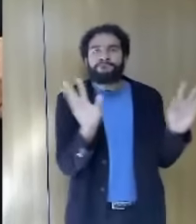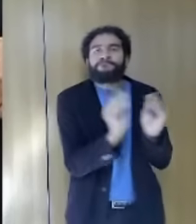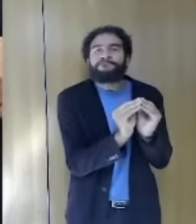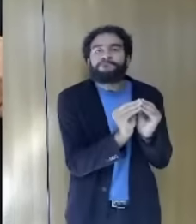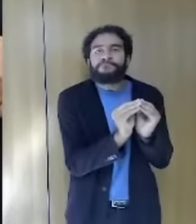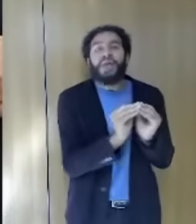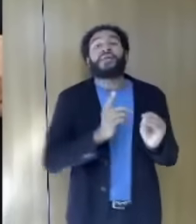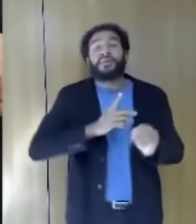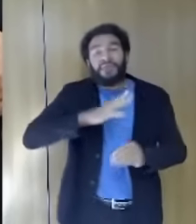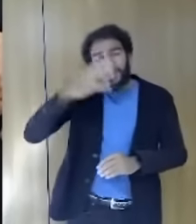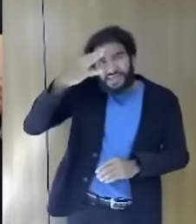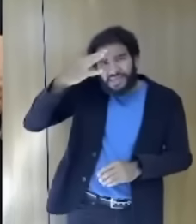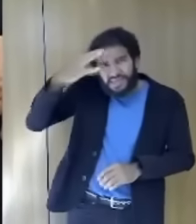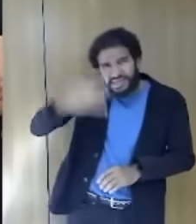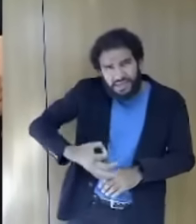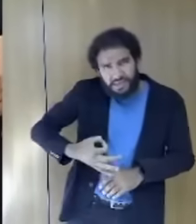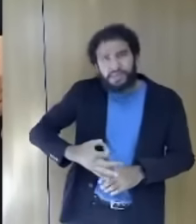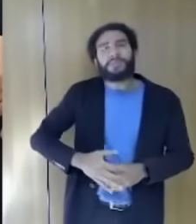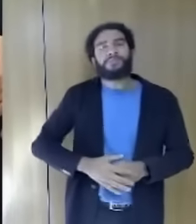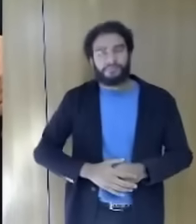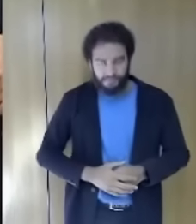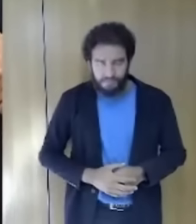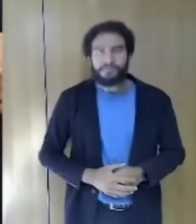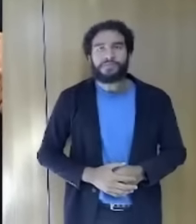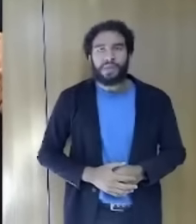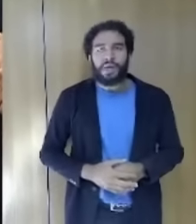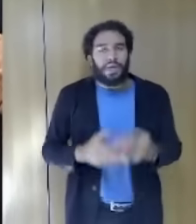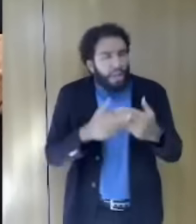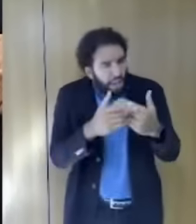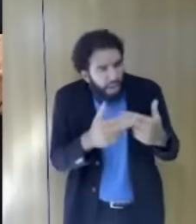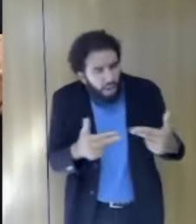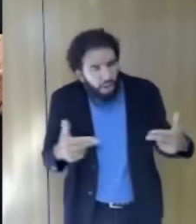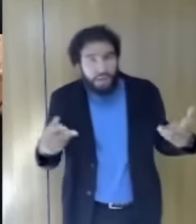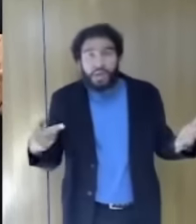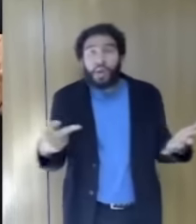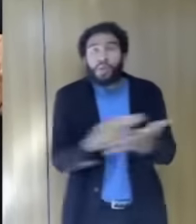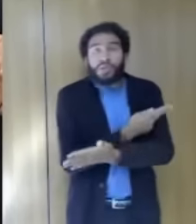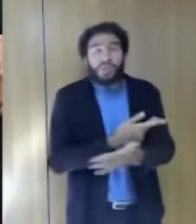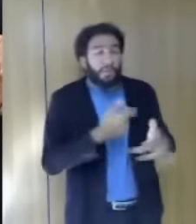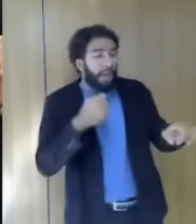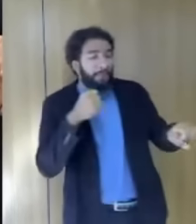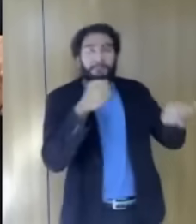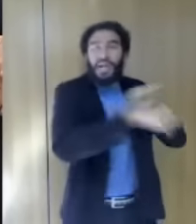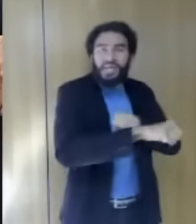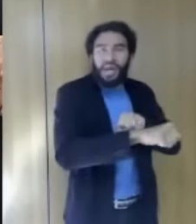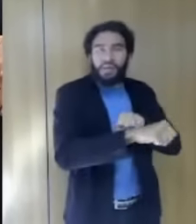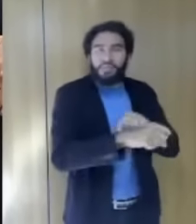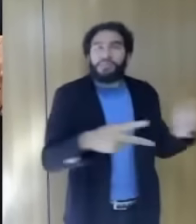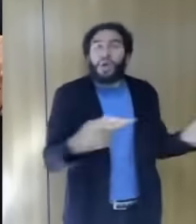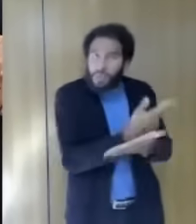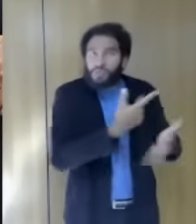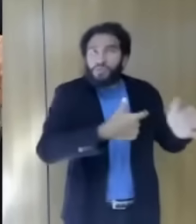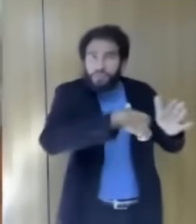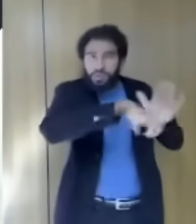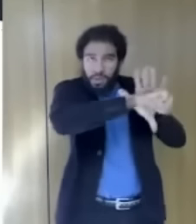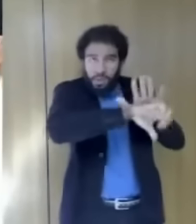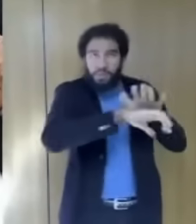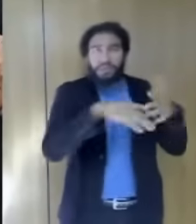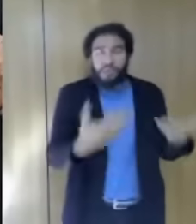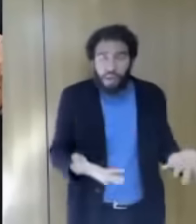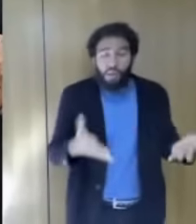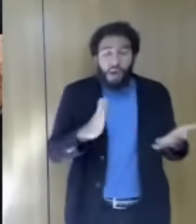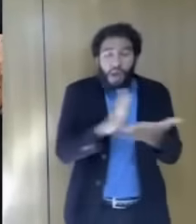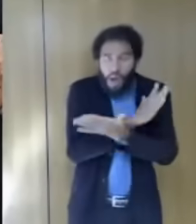a confirmação de tudo o que aconteceu na execução do crime. Então, certos